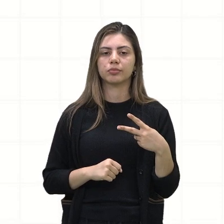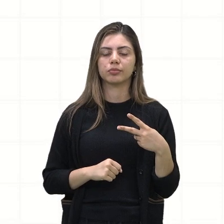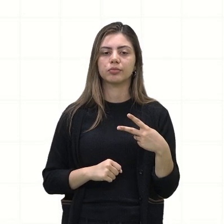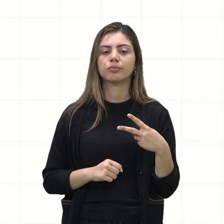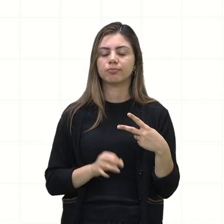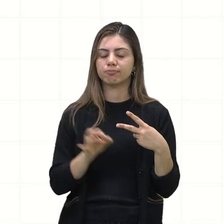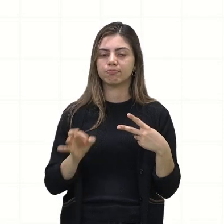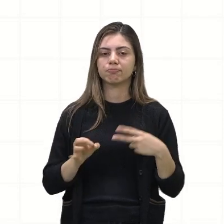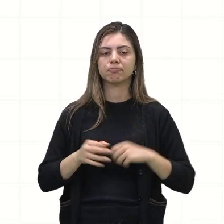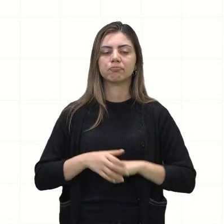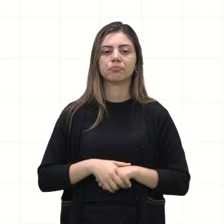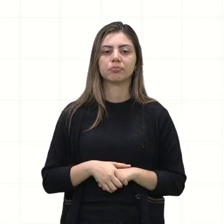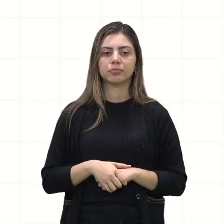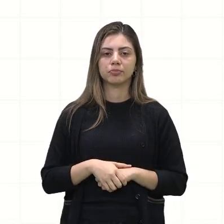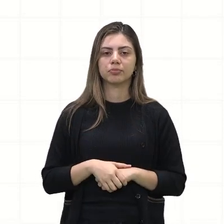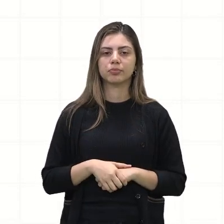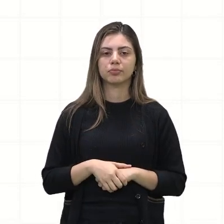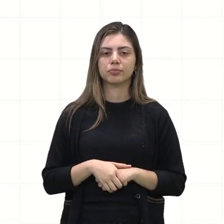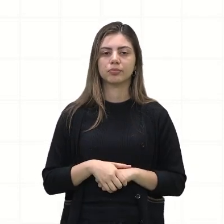Muito bem.